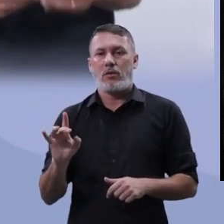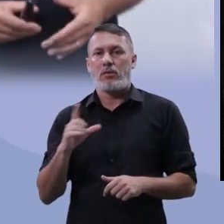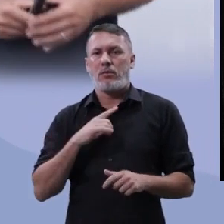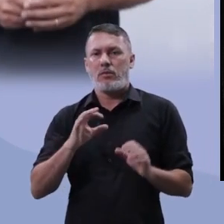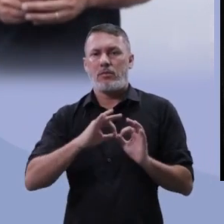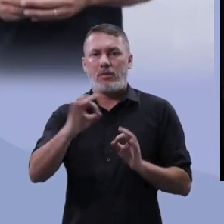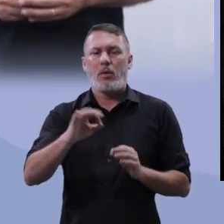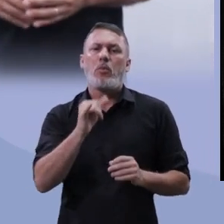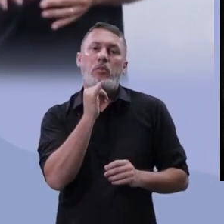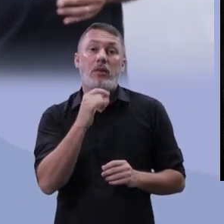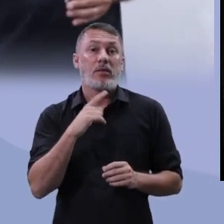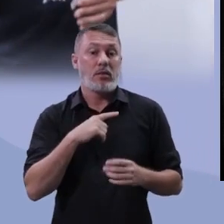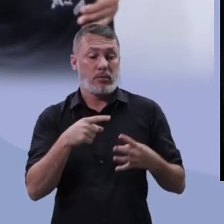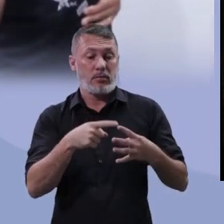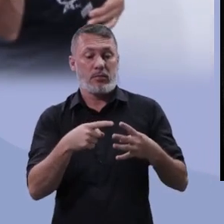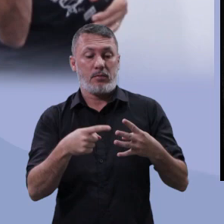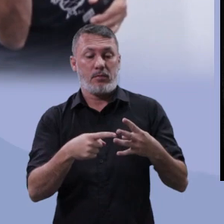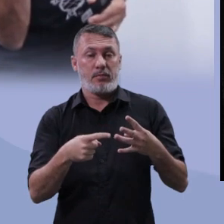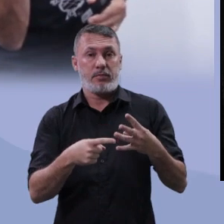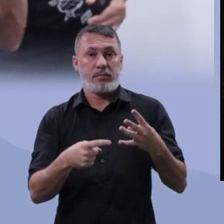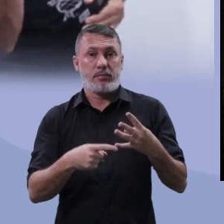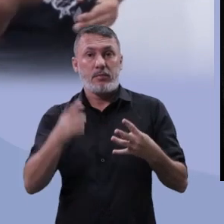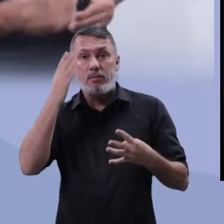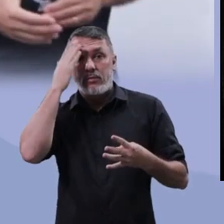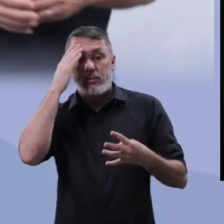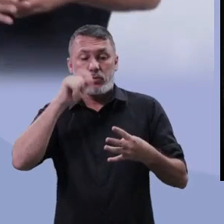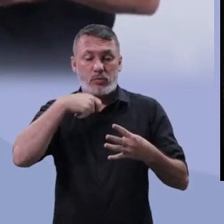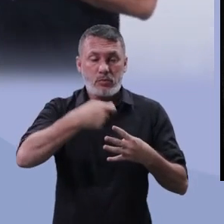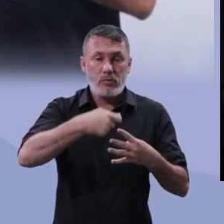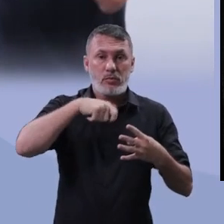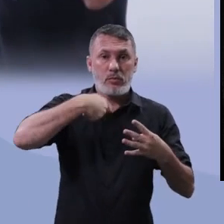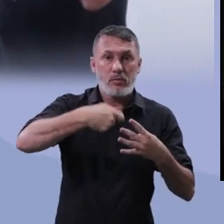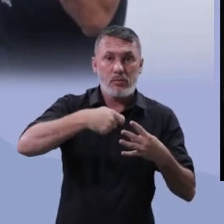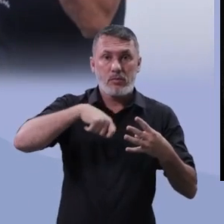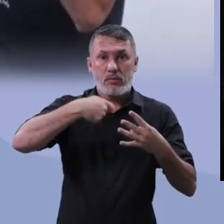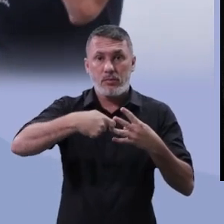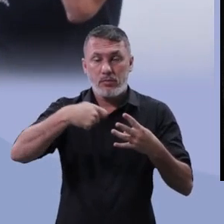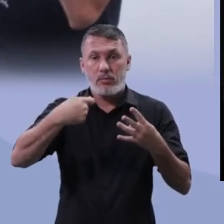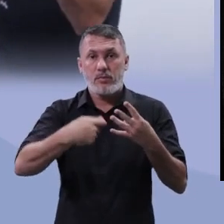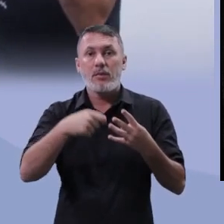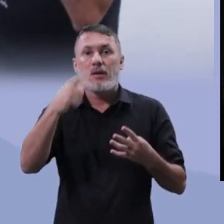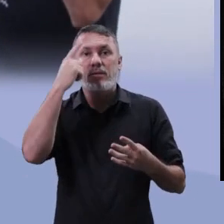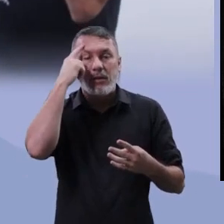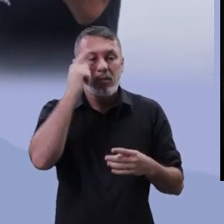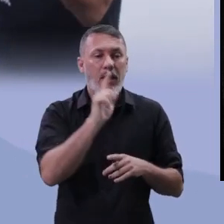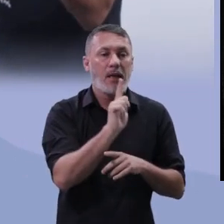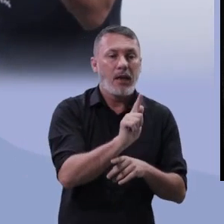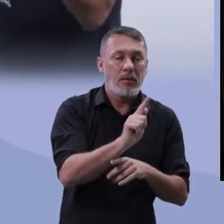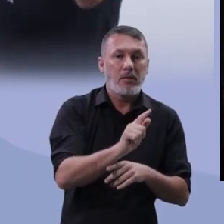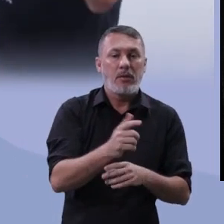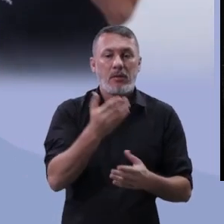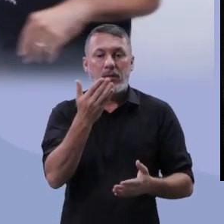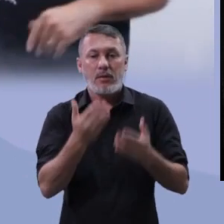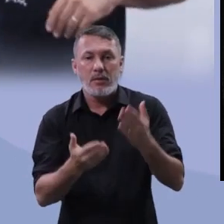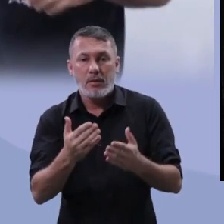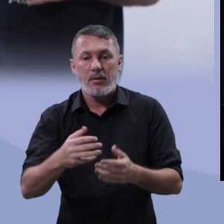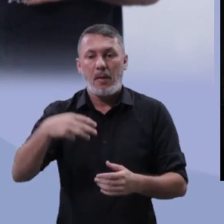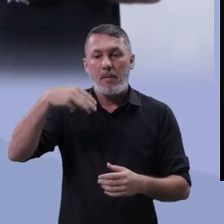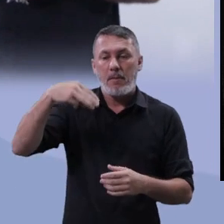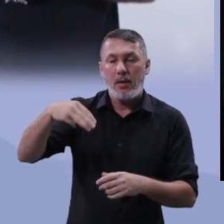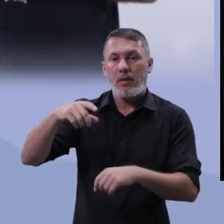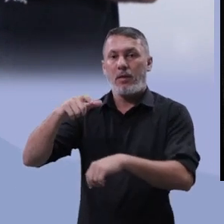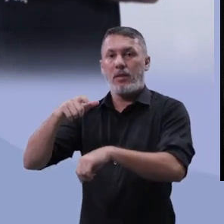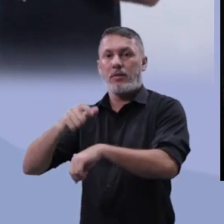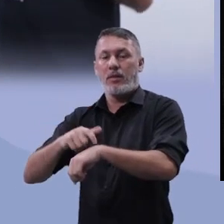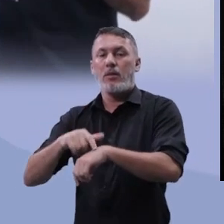de medidas, principalmente em 4 unidades. Você tem que dominar o metro, o grama, o litro e as unidades de